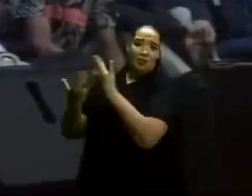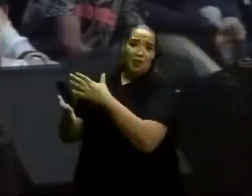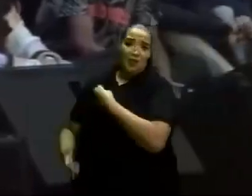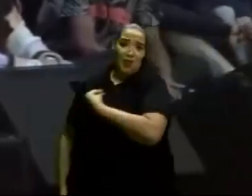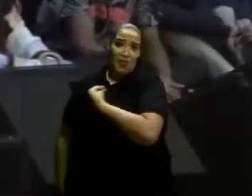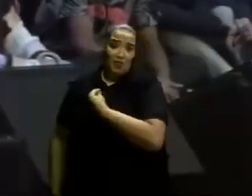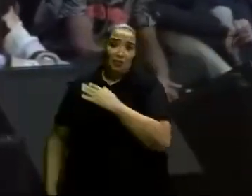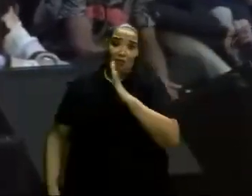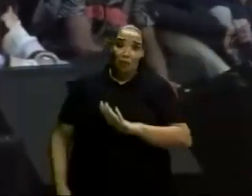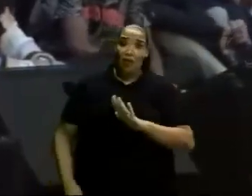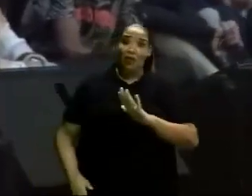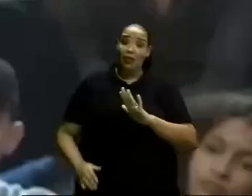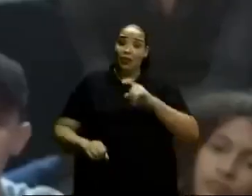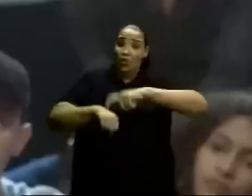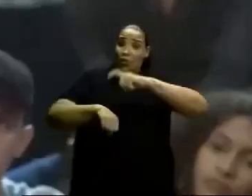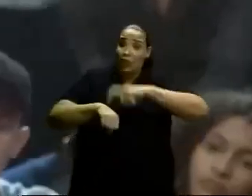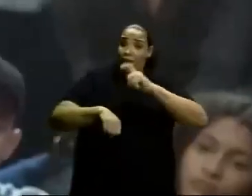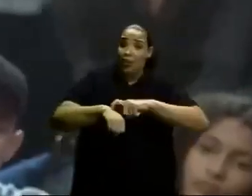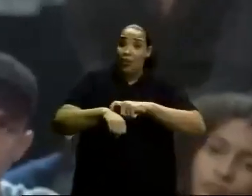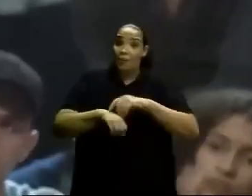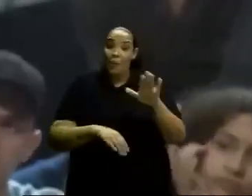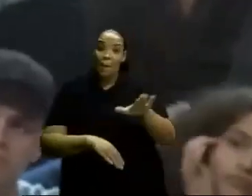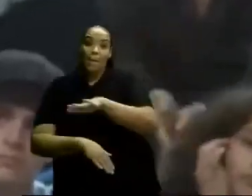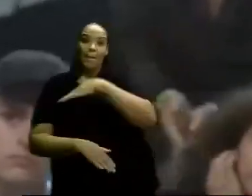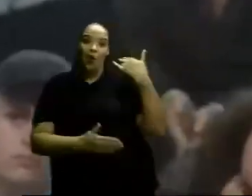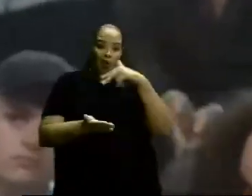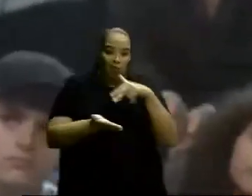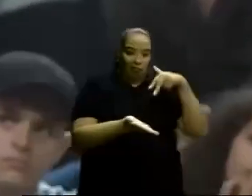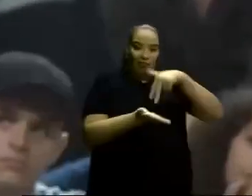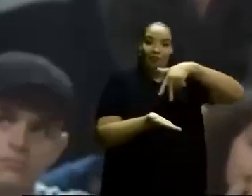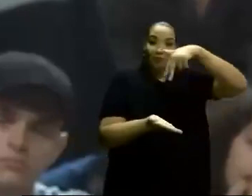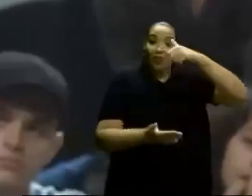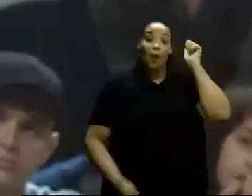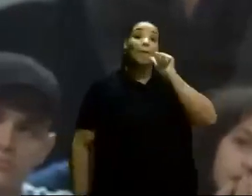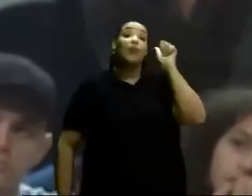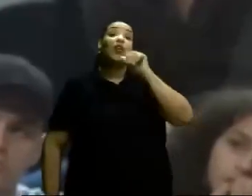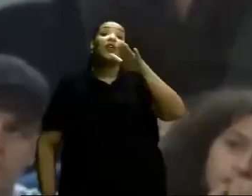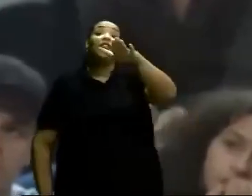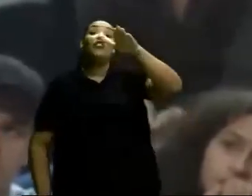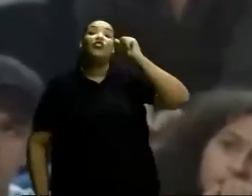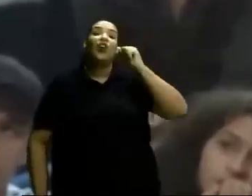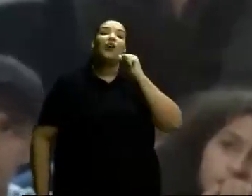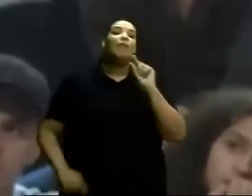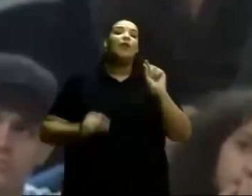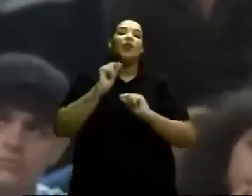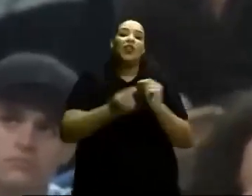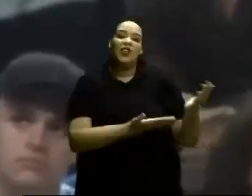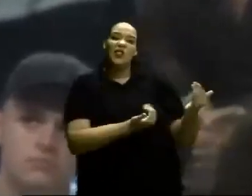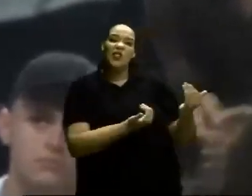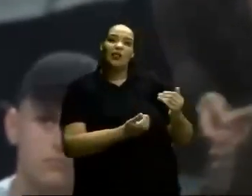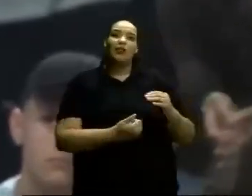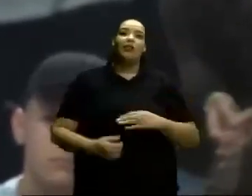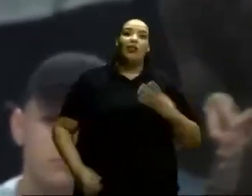que nesse inteirinho de tempo, entre morte e ressurreição, essa mulher manda chamar moço. Essa mulher é o bar